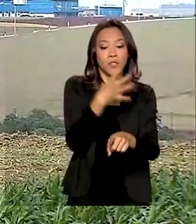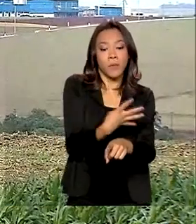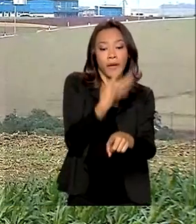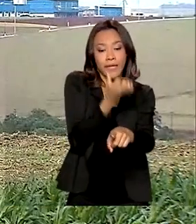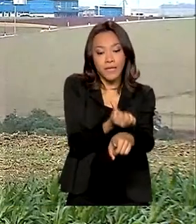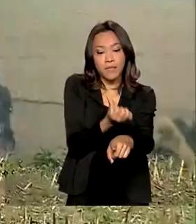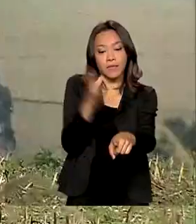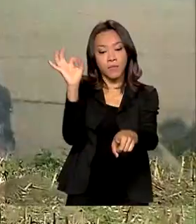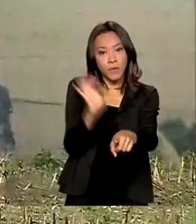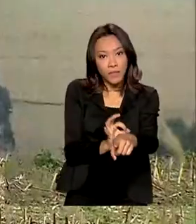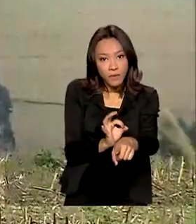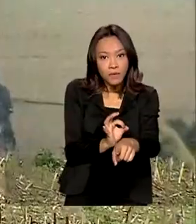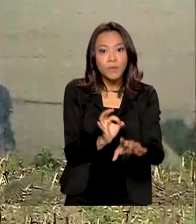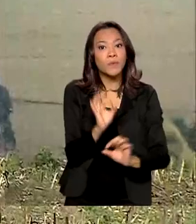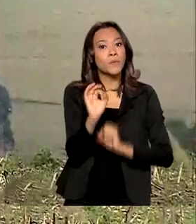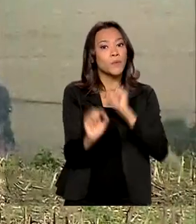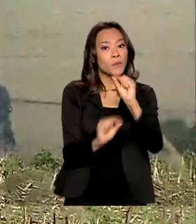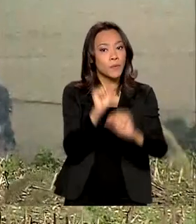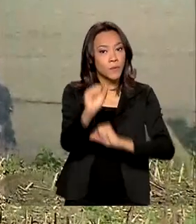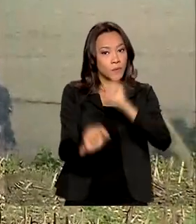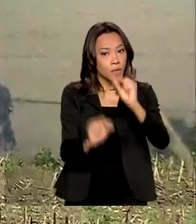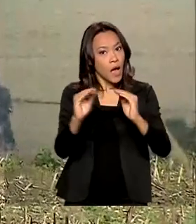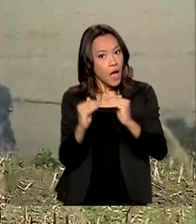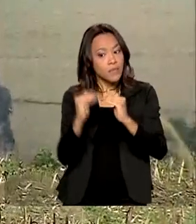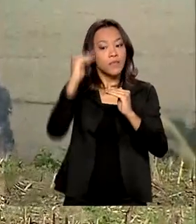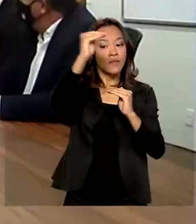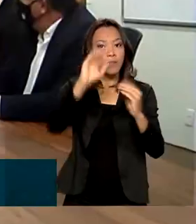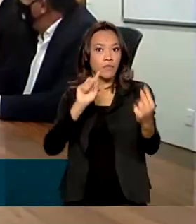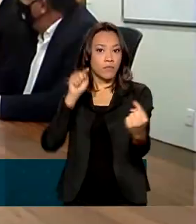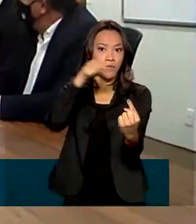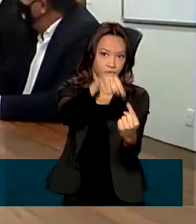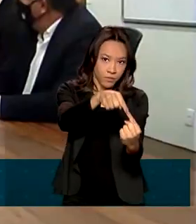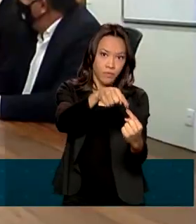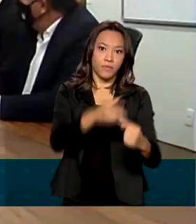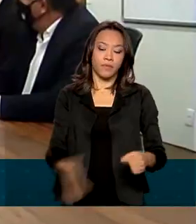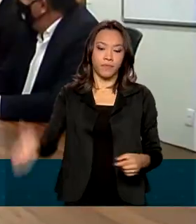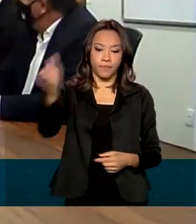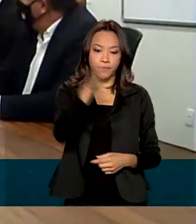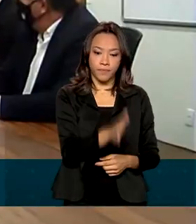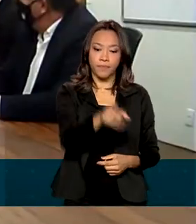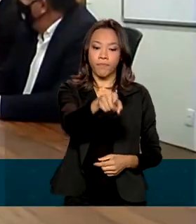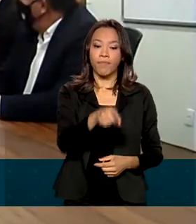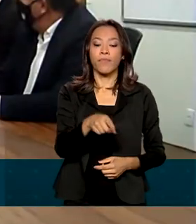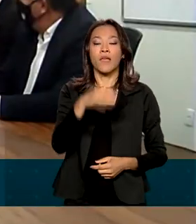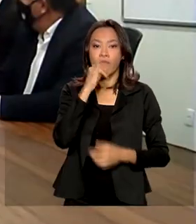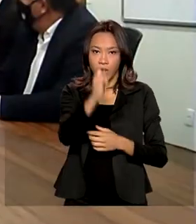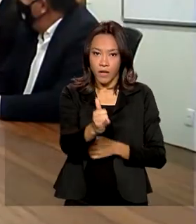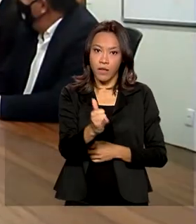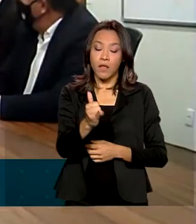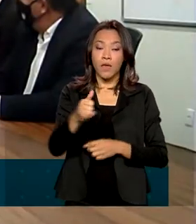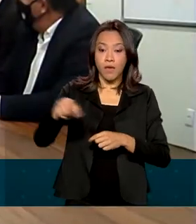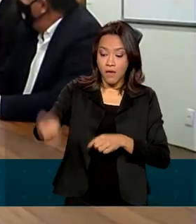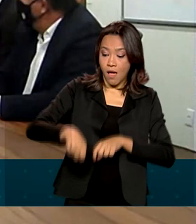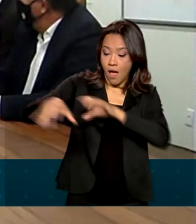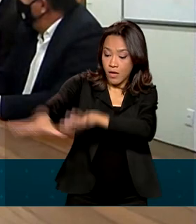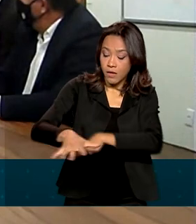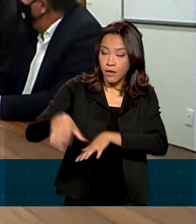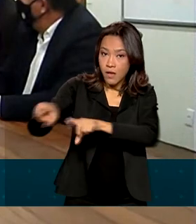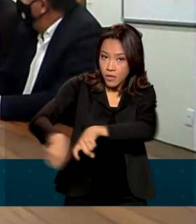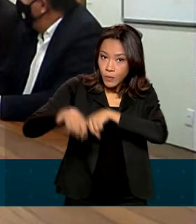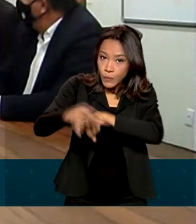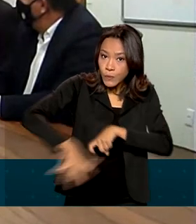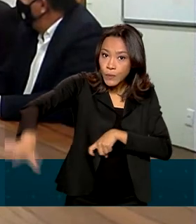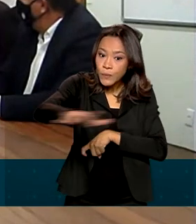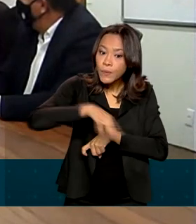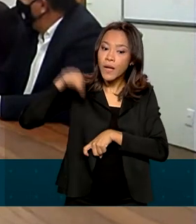superior em relação à meta estabelecida. A agricultura é uma das soluções para o desafio dessa